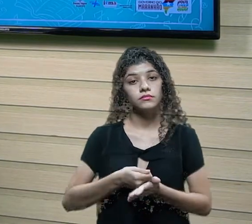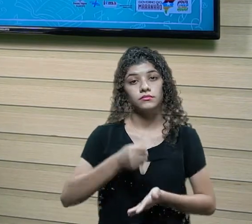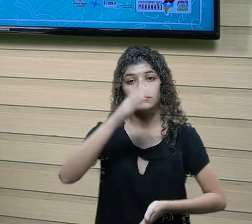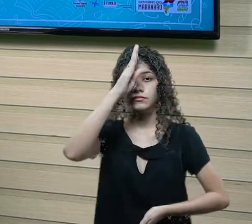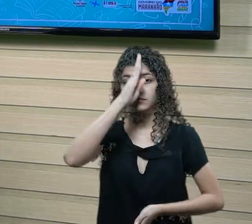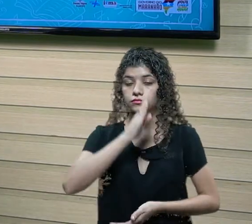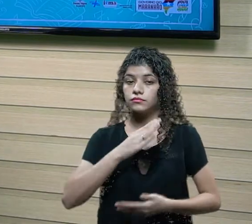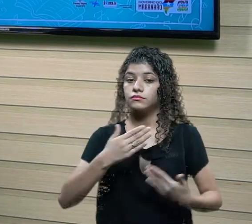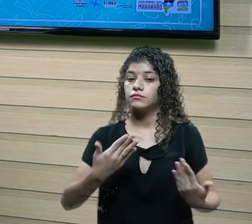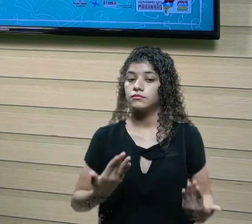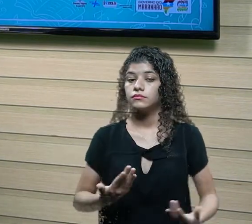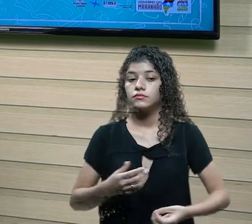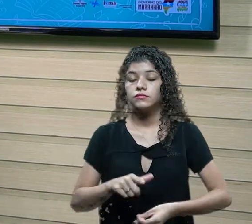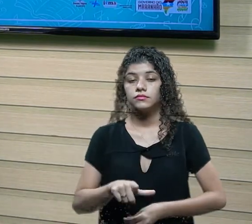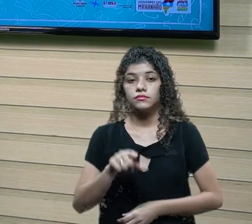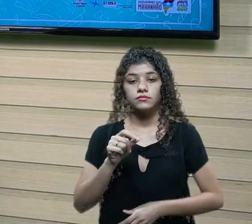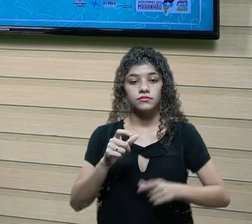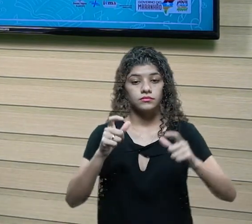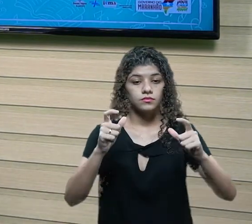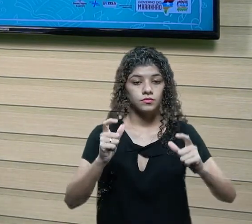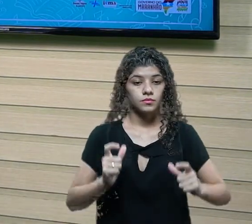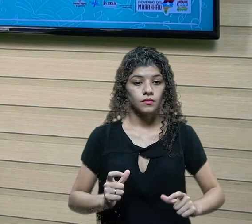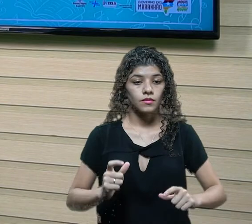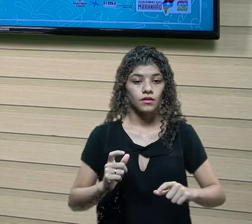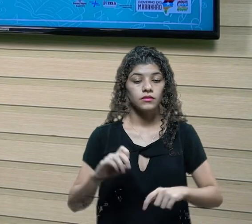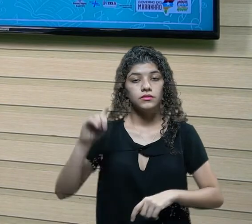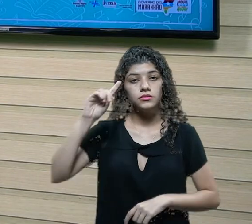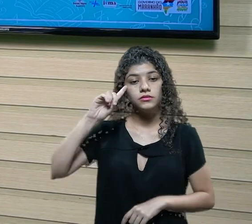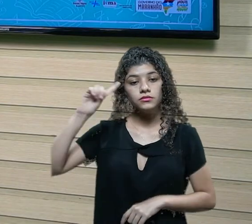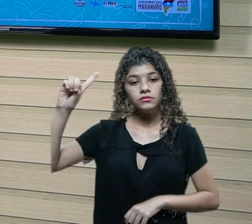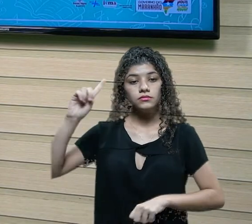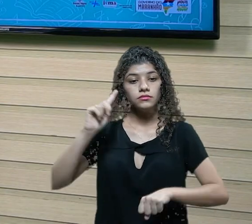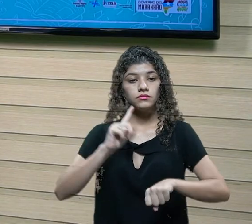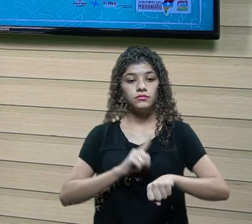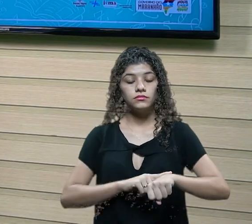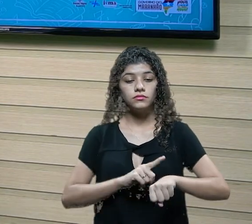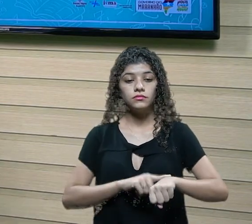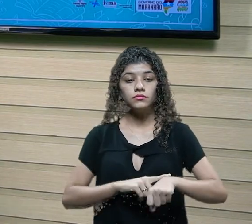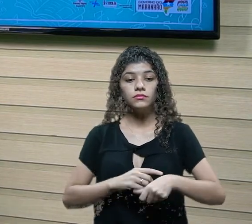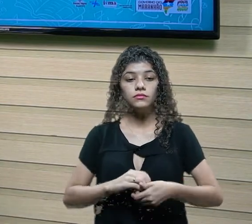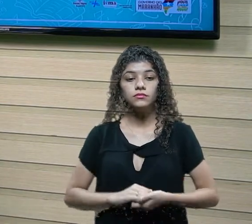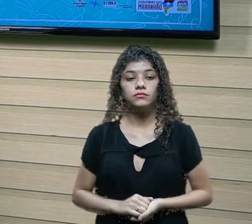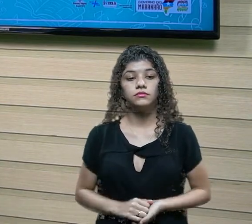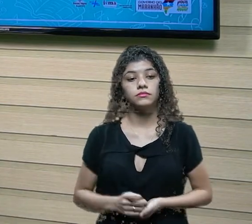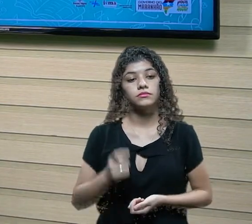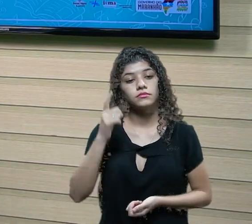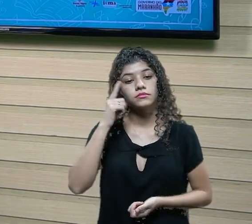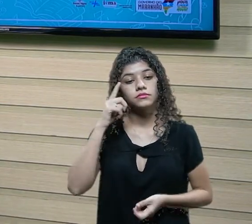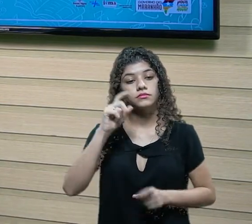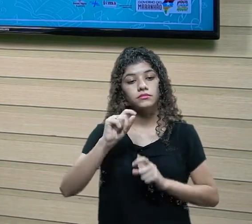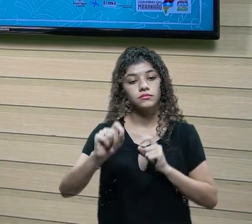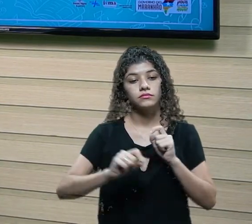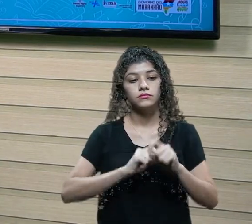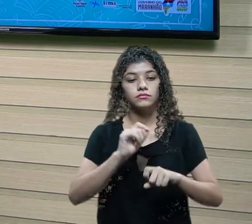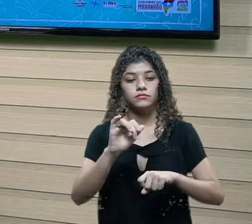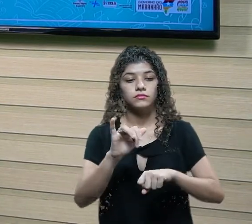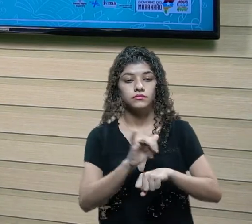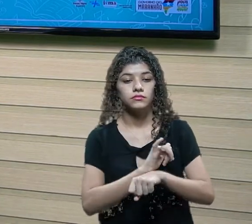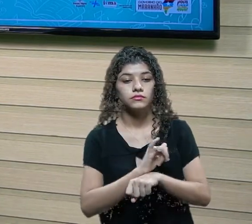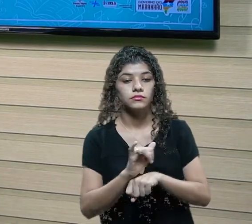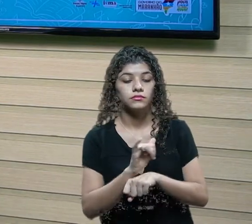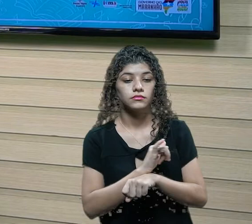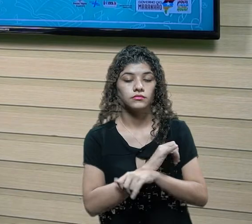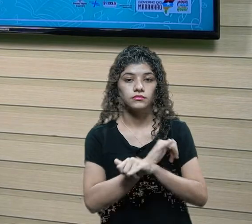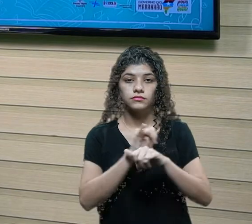não né o gratuito escolheu o local data e horário pensar em uma boa estratégia